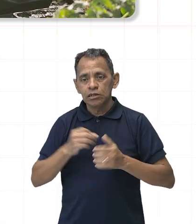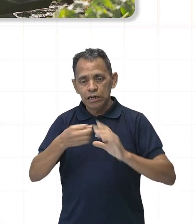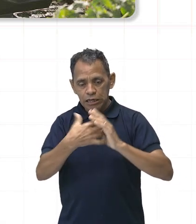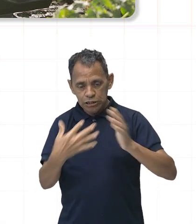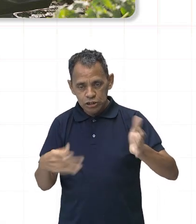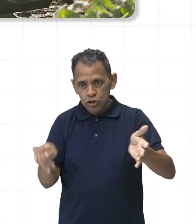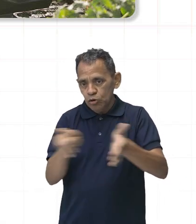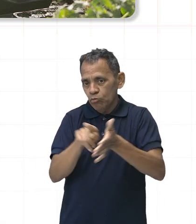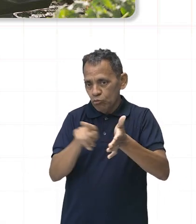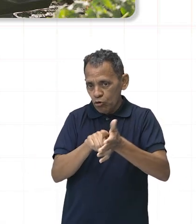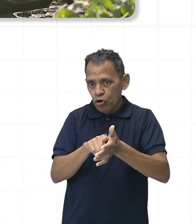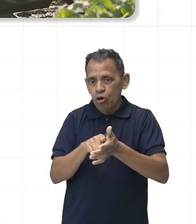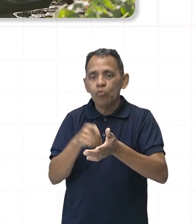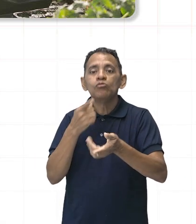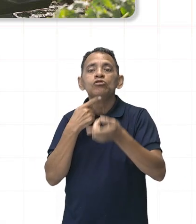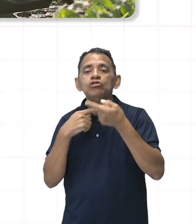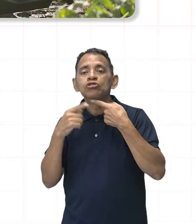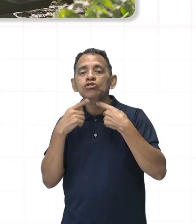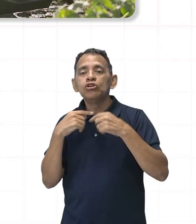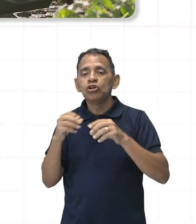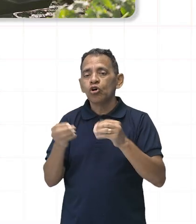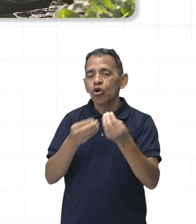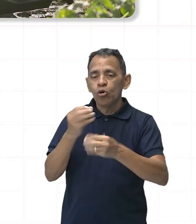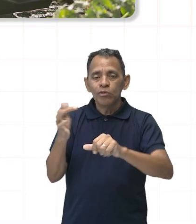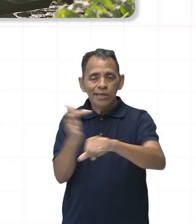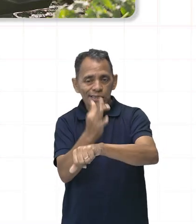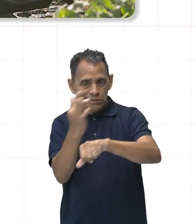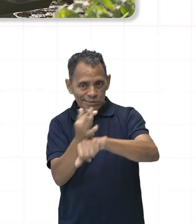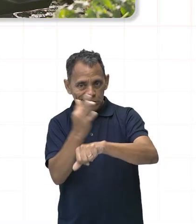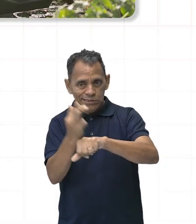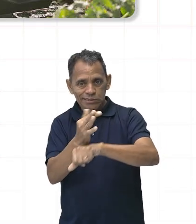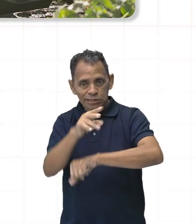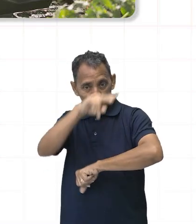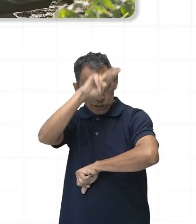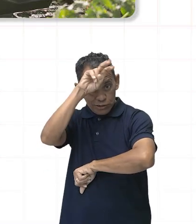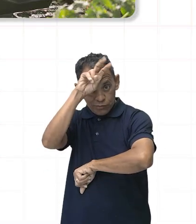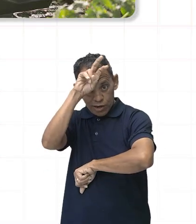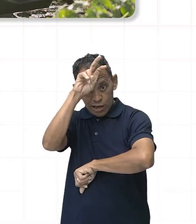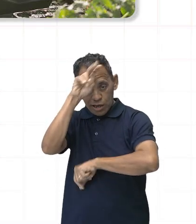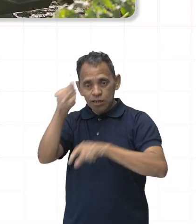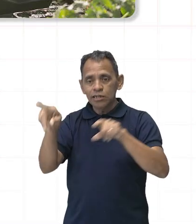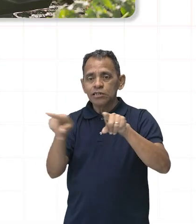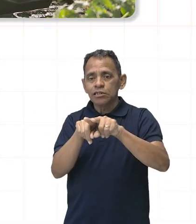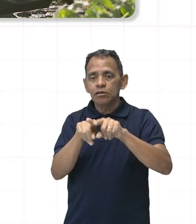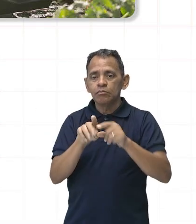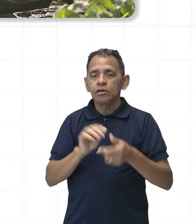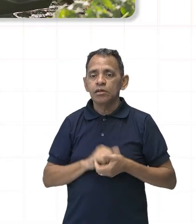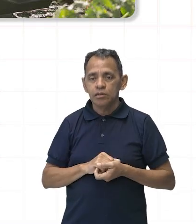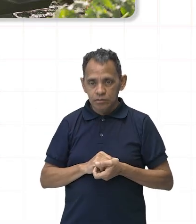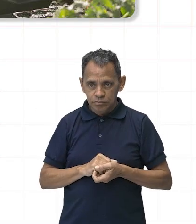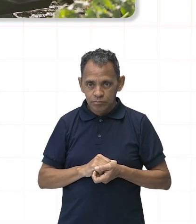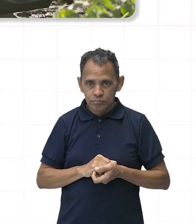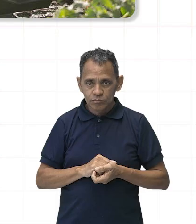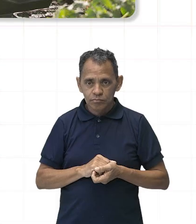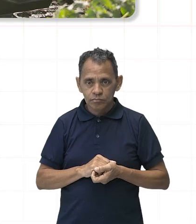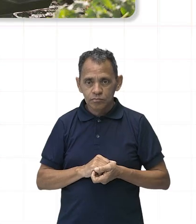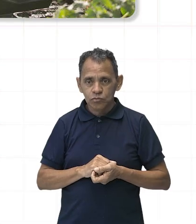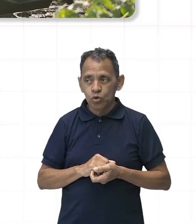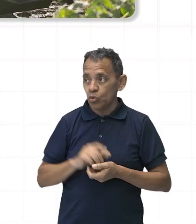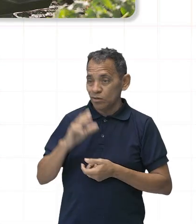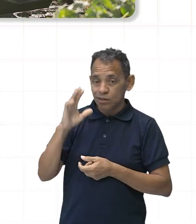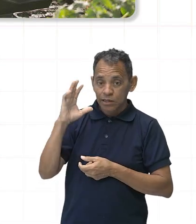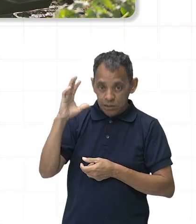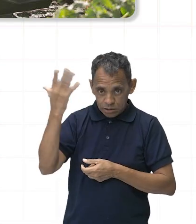desejadas, como a resistência a pragas, a tolerância a condições